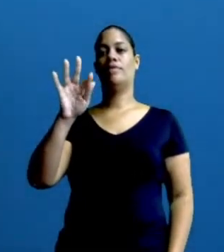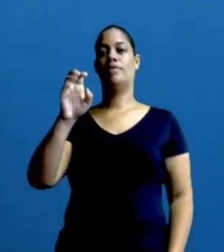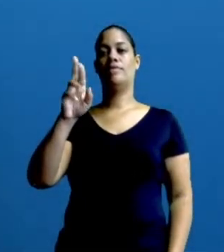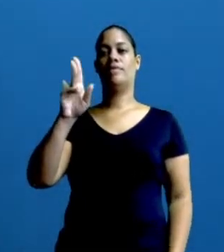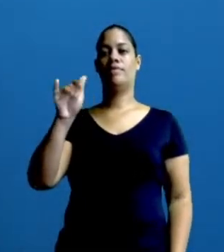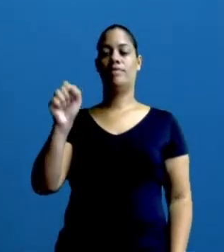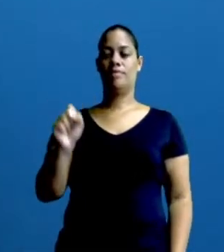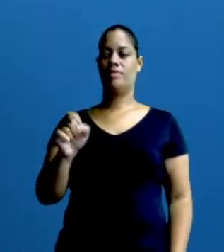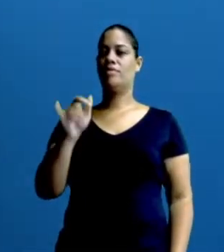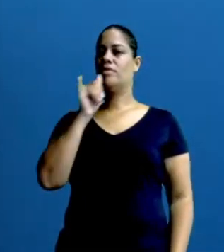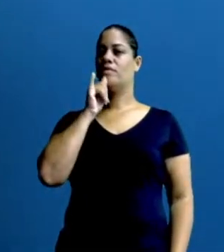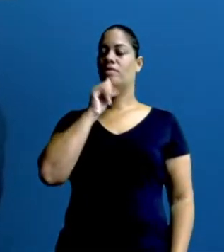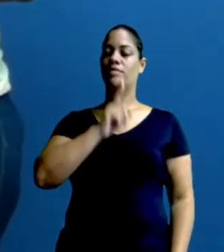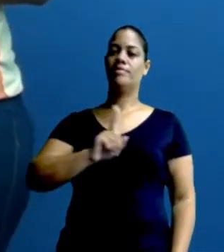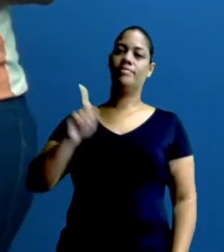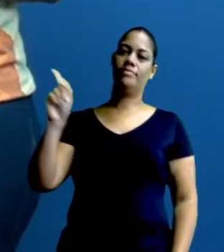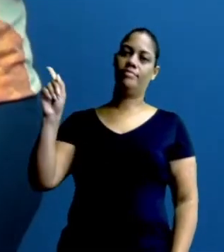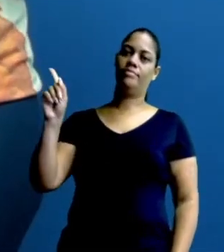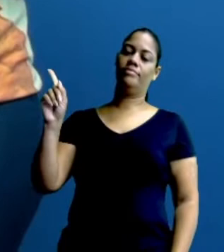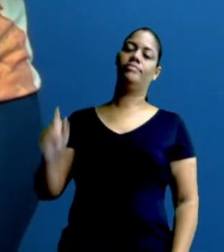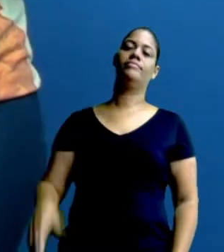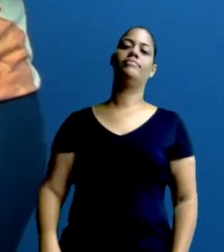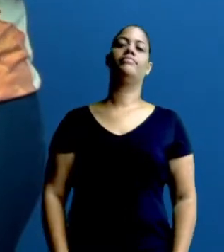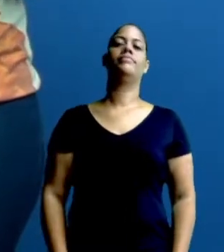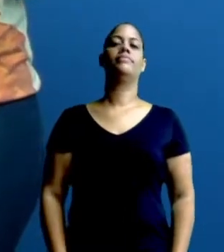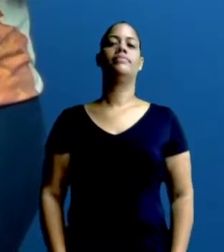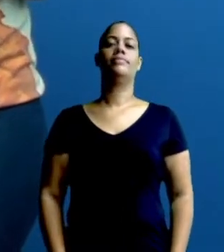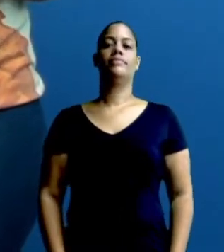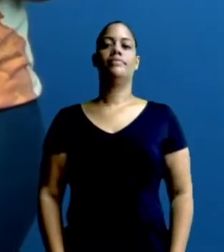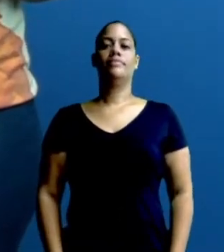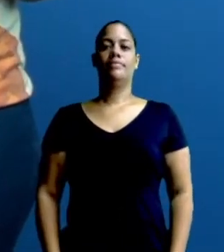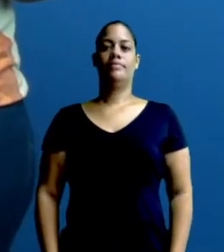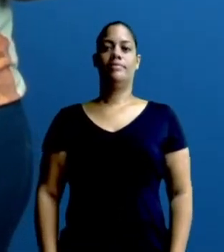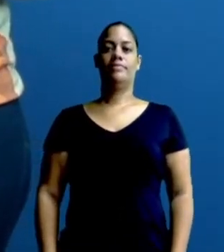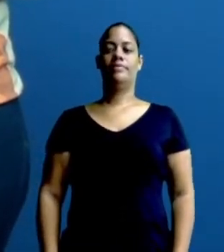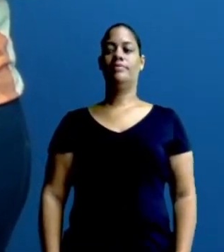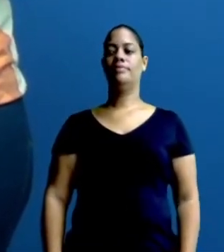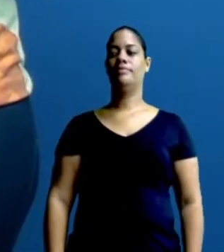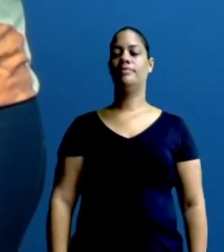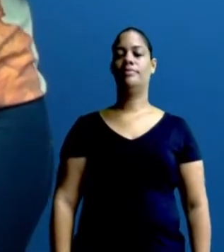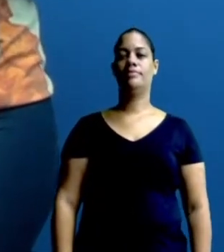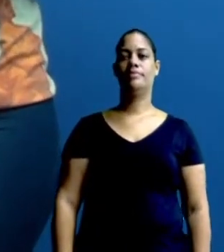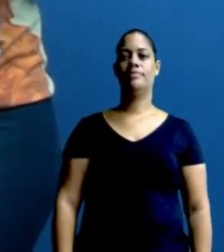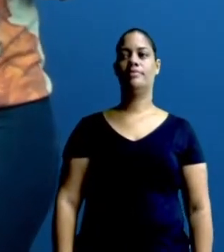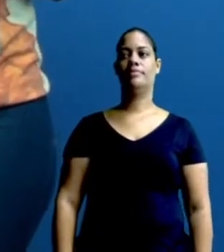imagem, tá, um exemplo do pinheiro do Paraná.